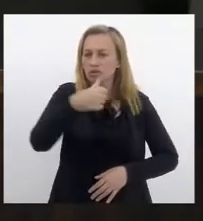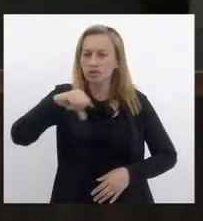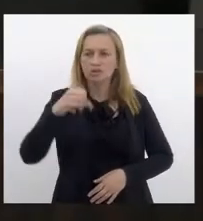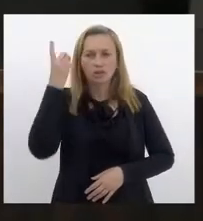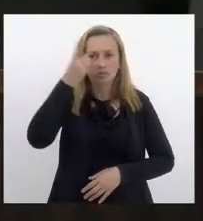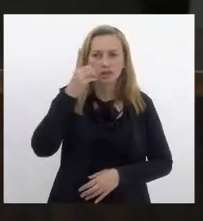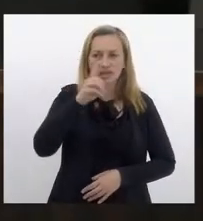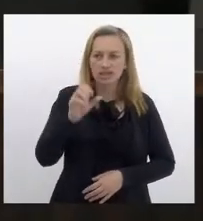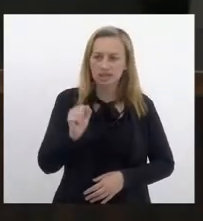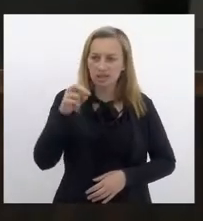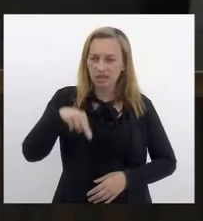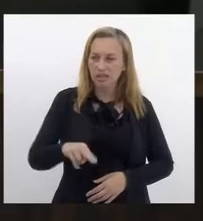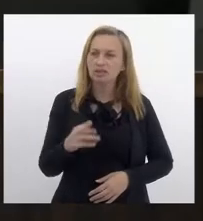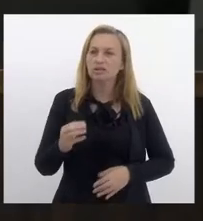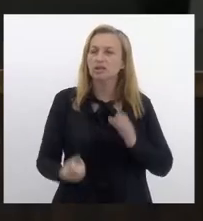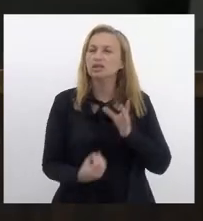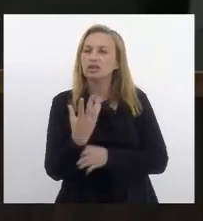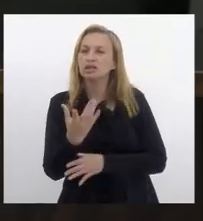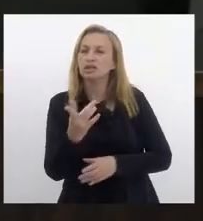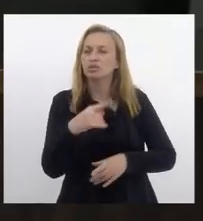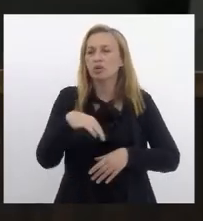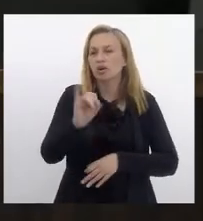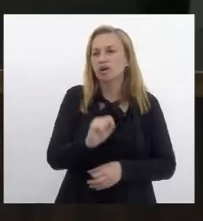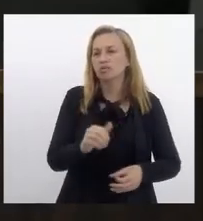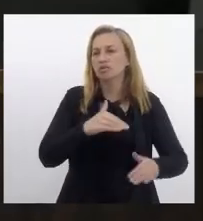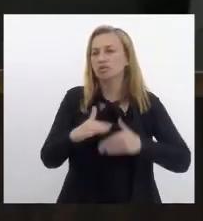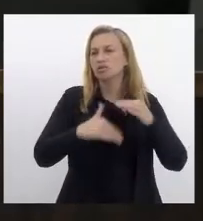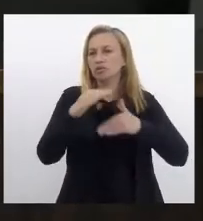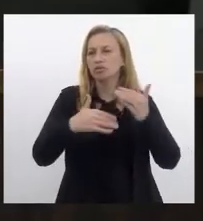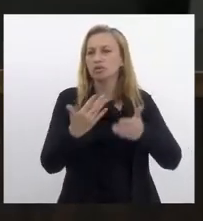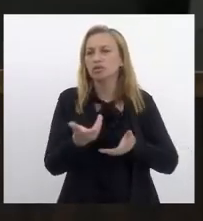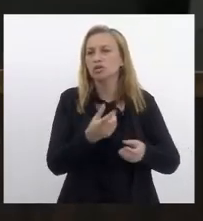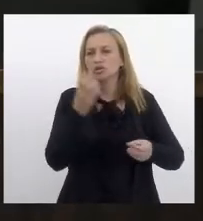deputada Zeidan, que cria o Programa de Desenvolvimento Cultural dos